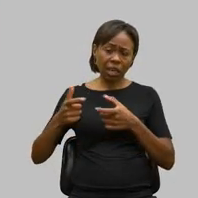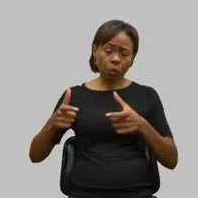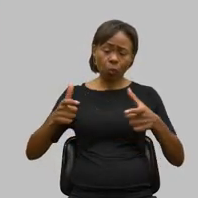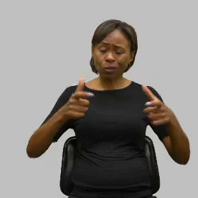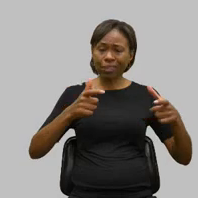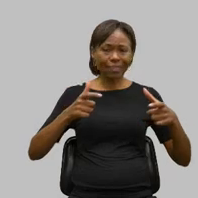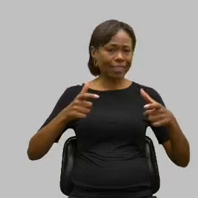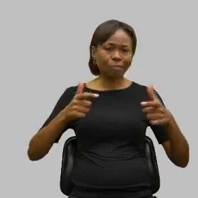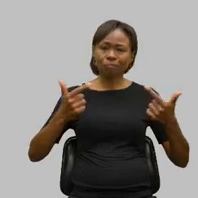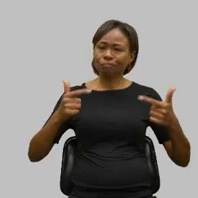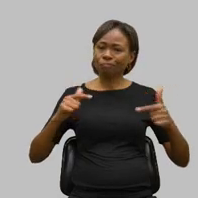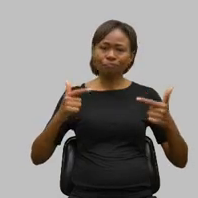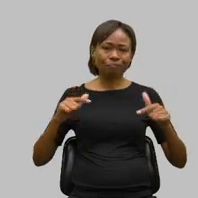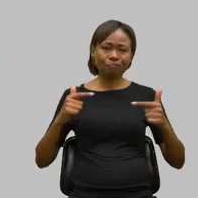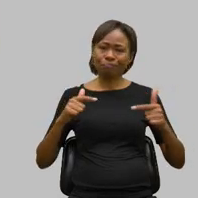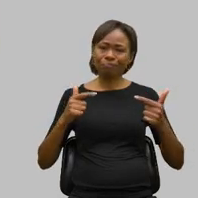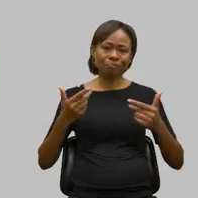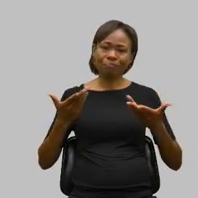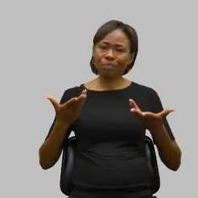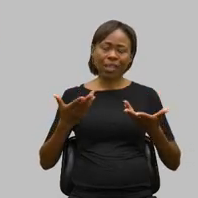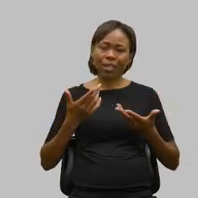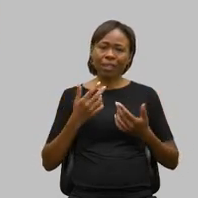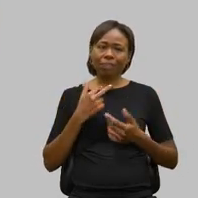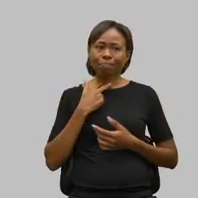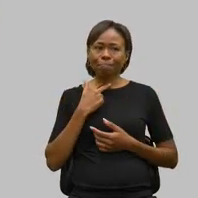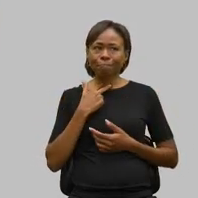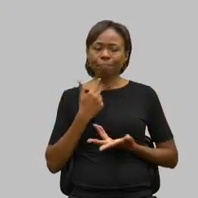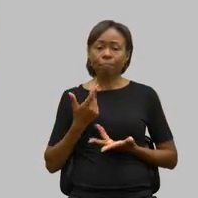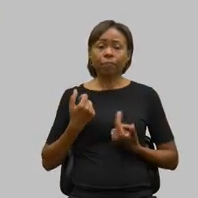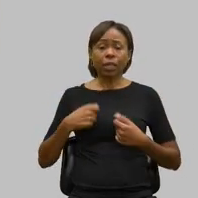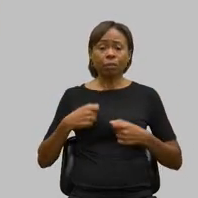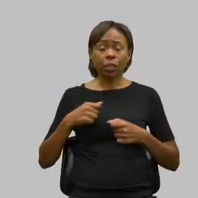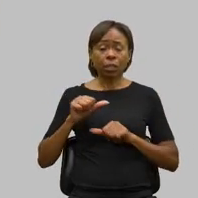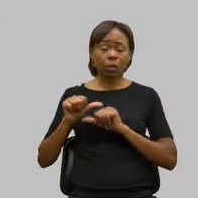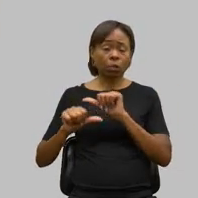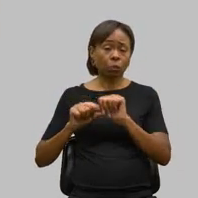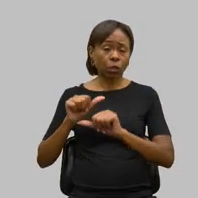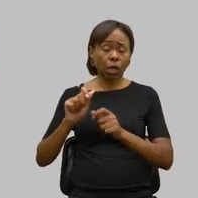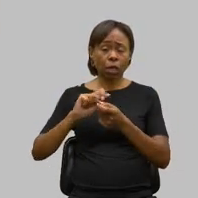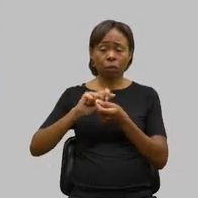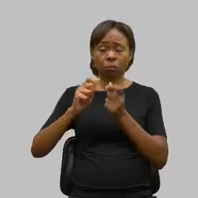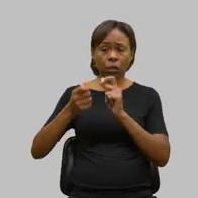já existentes na área da saúde, elas não atendem, teriam que passar por uma série de modificações,